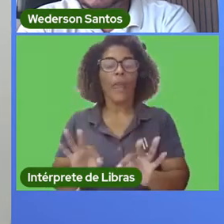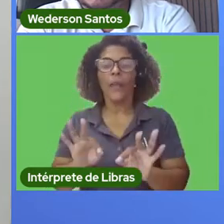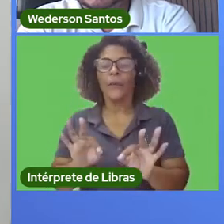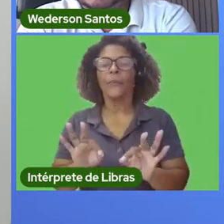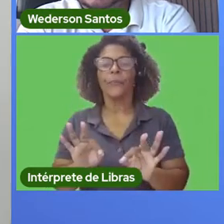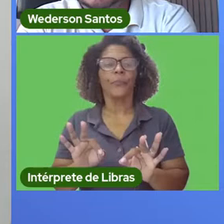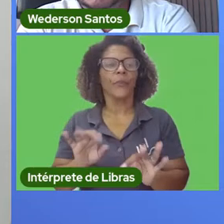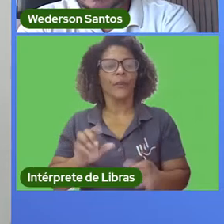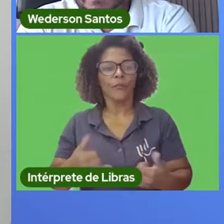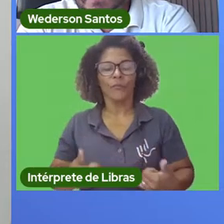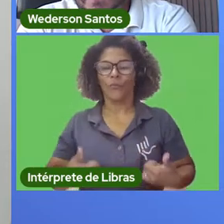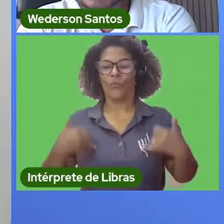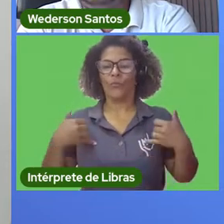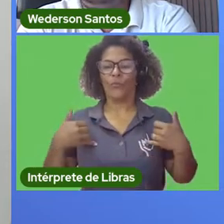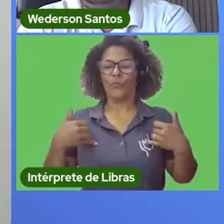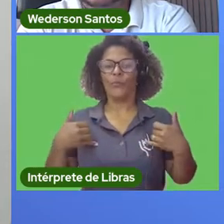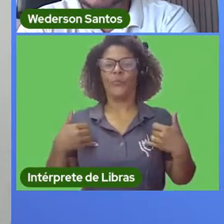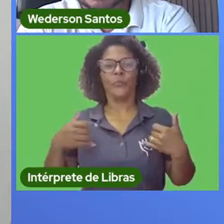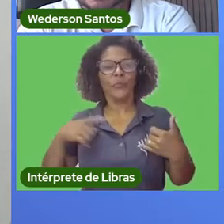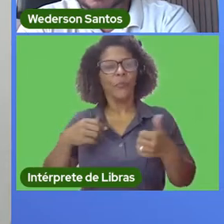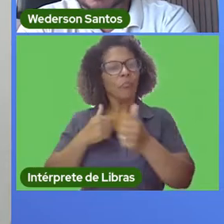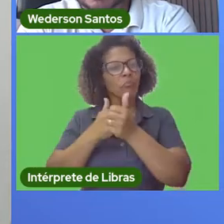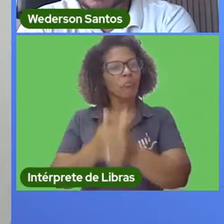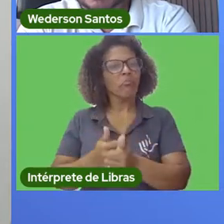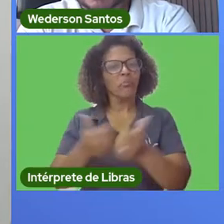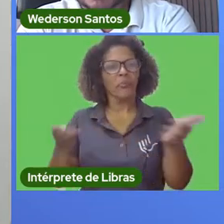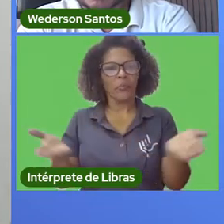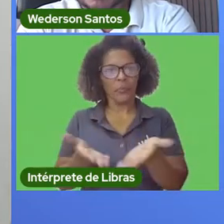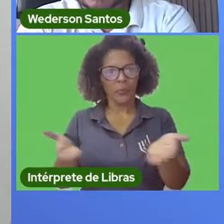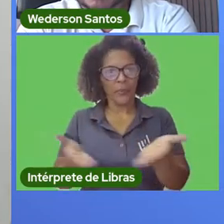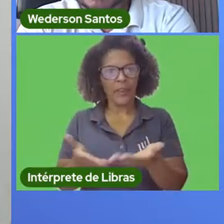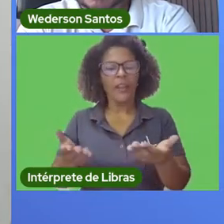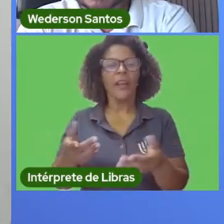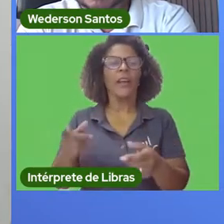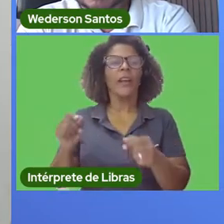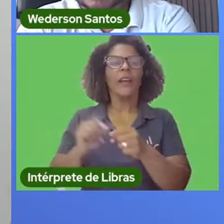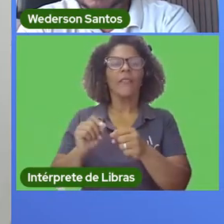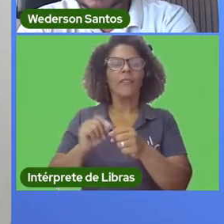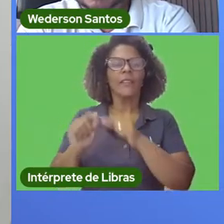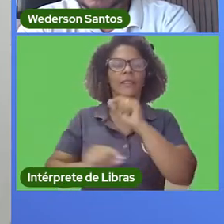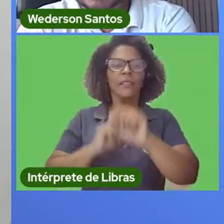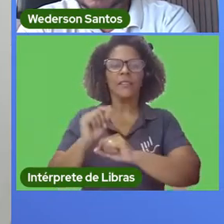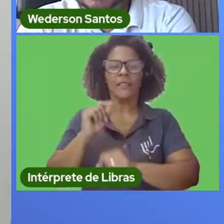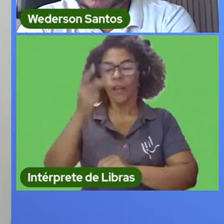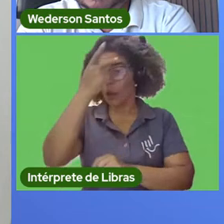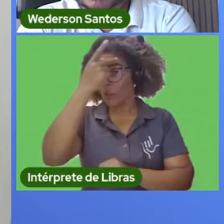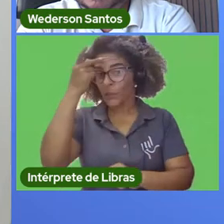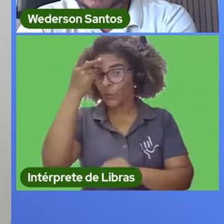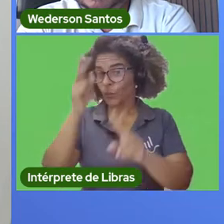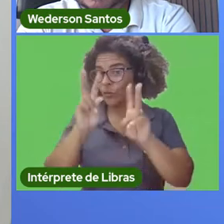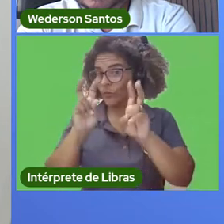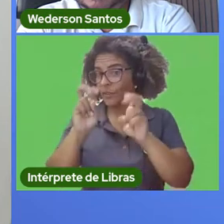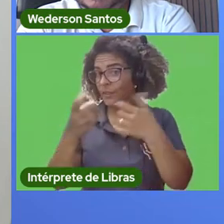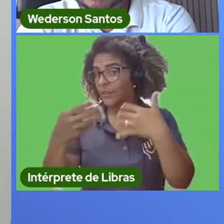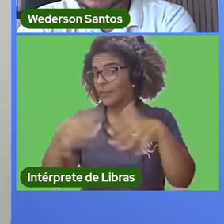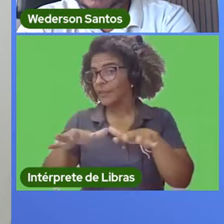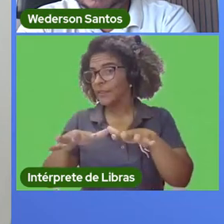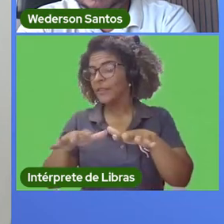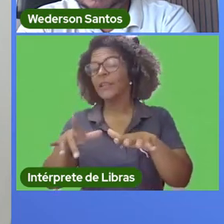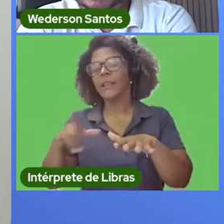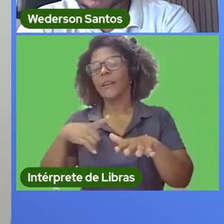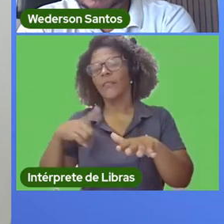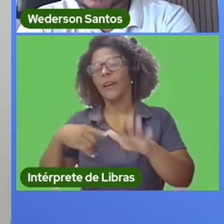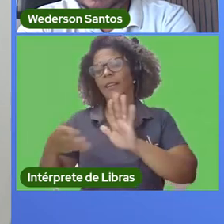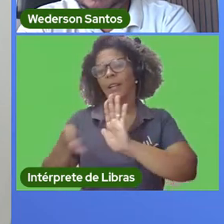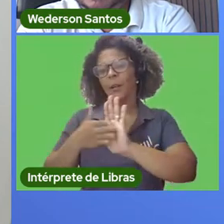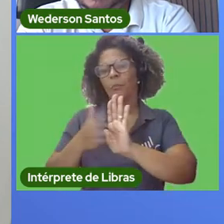nos enche de orgulho, né, tê-lo aqui acompanhando conosco e saber que essa temática da inserção das pessoas com deficiência certamente estará na pauta